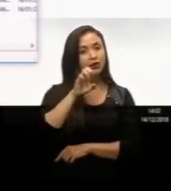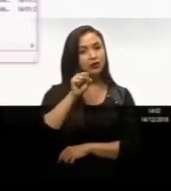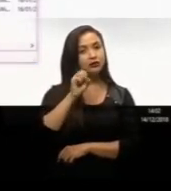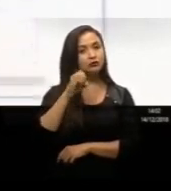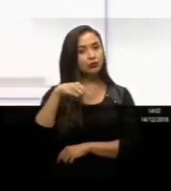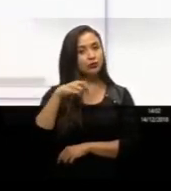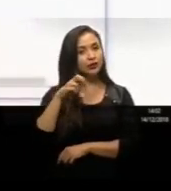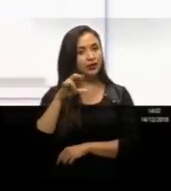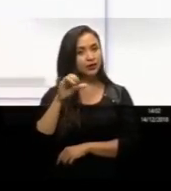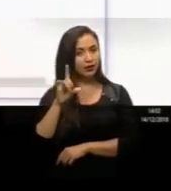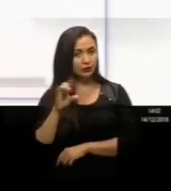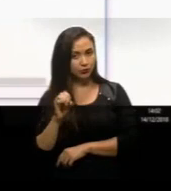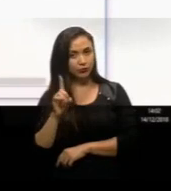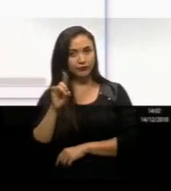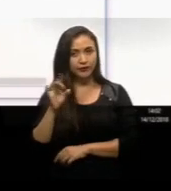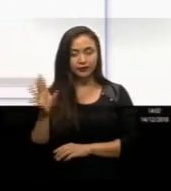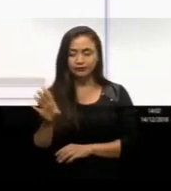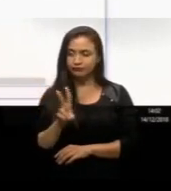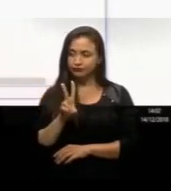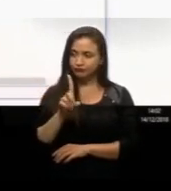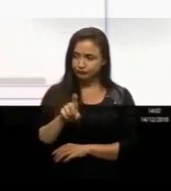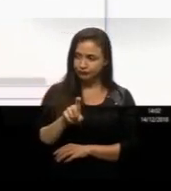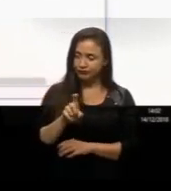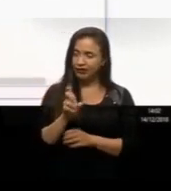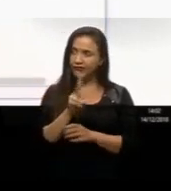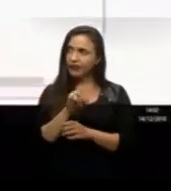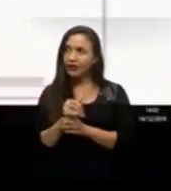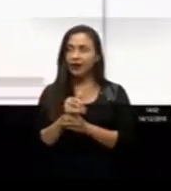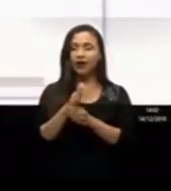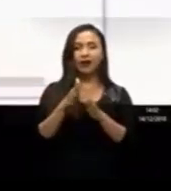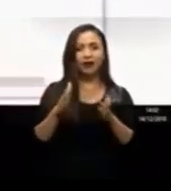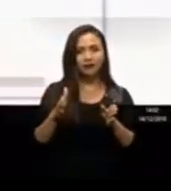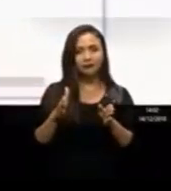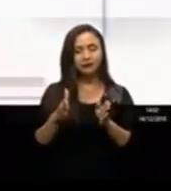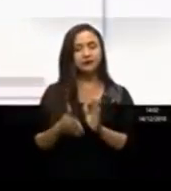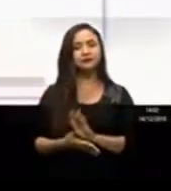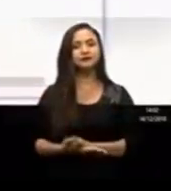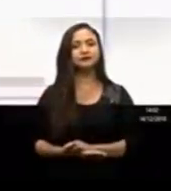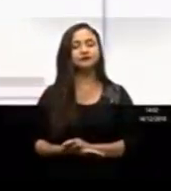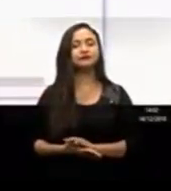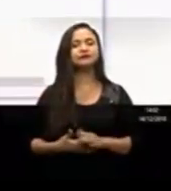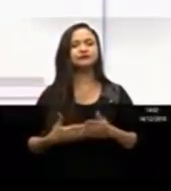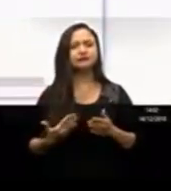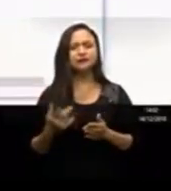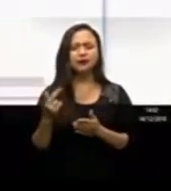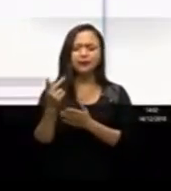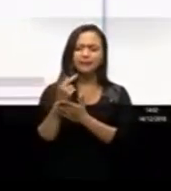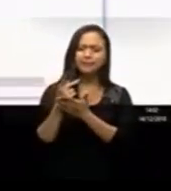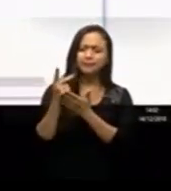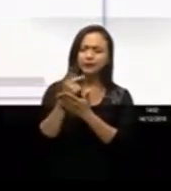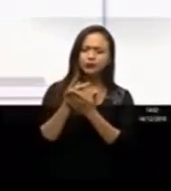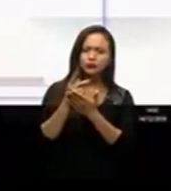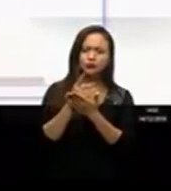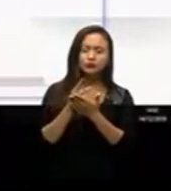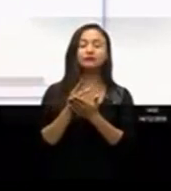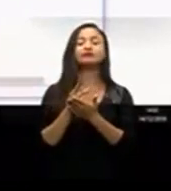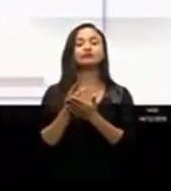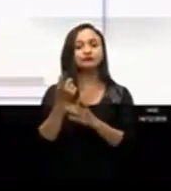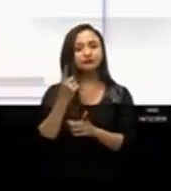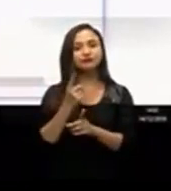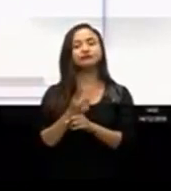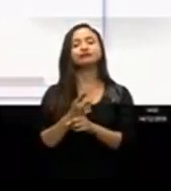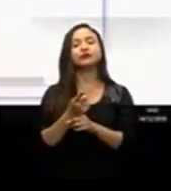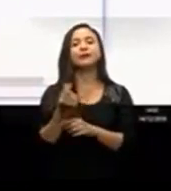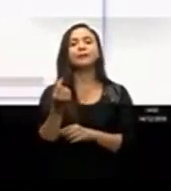nele, vai abrir outro e a gente vem aqui e procura aqui, ó, Sinap